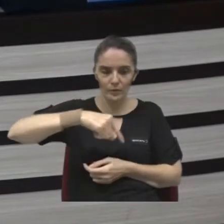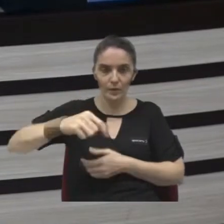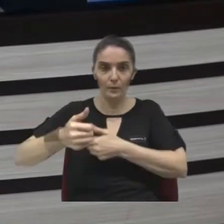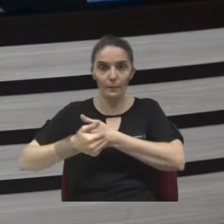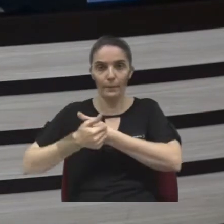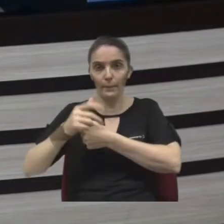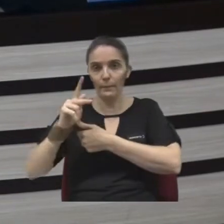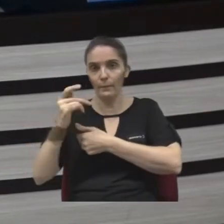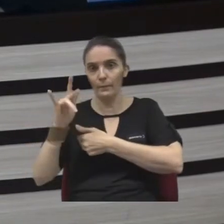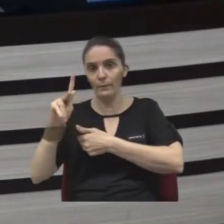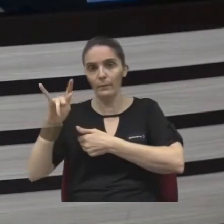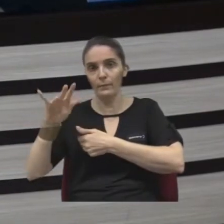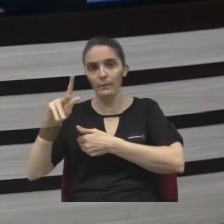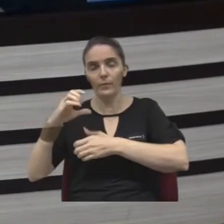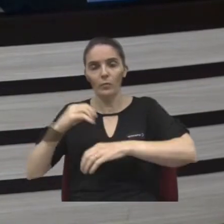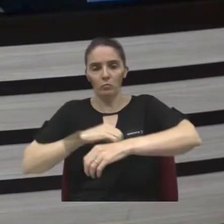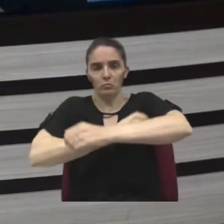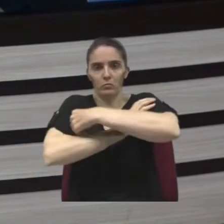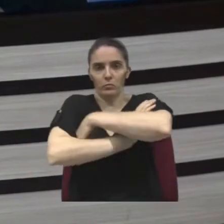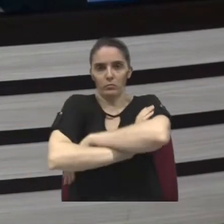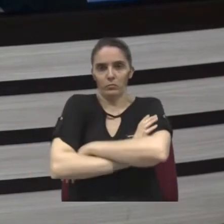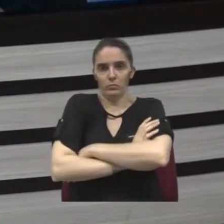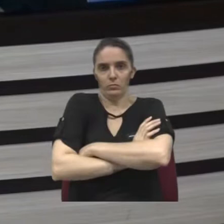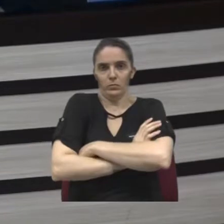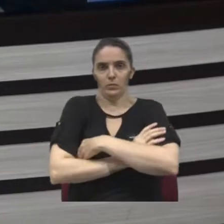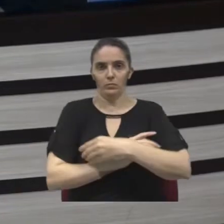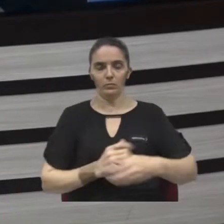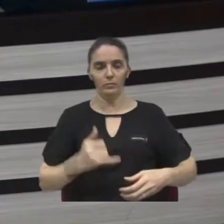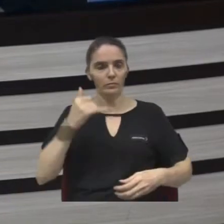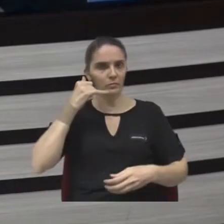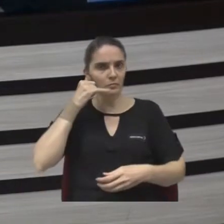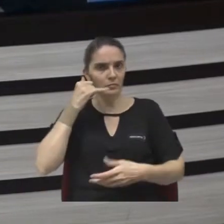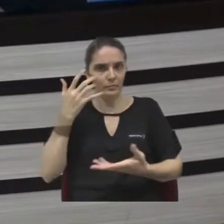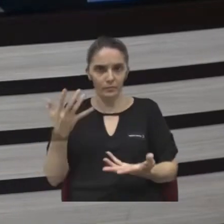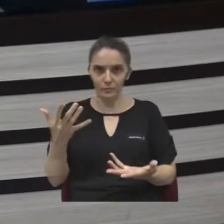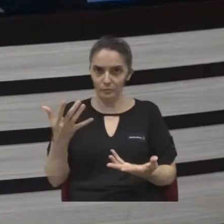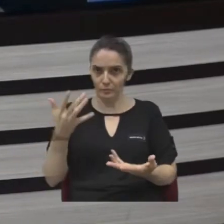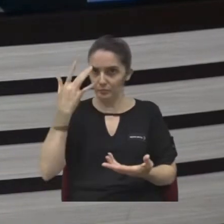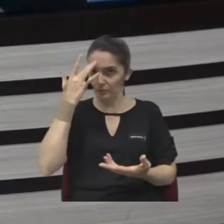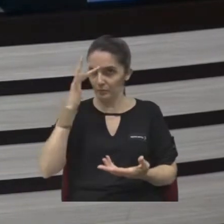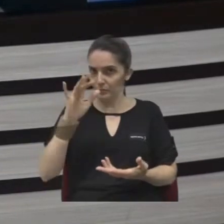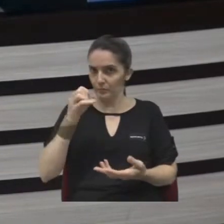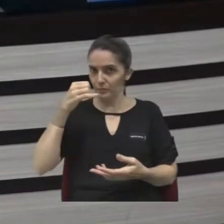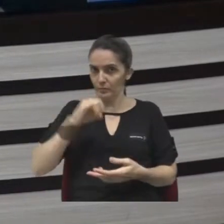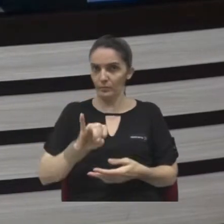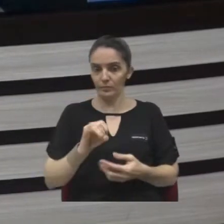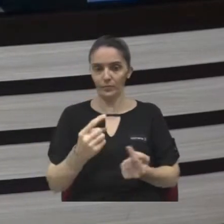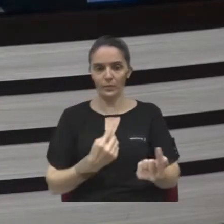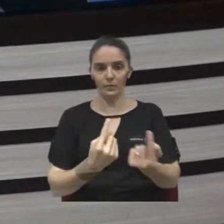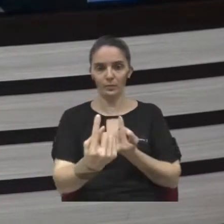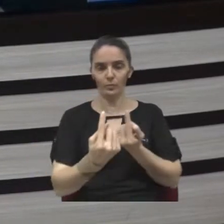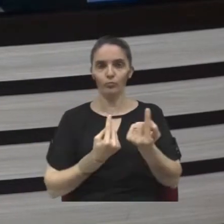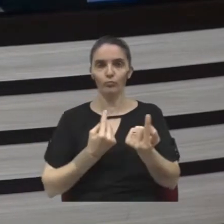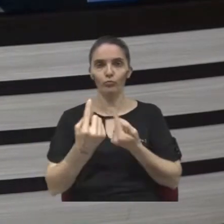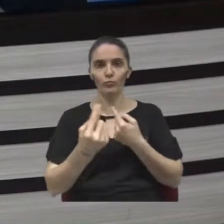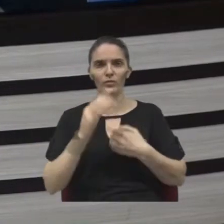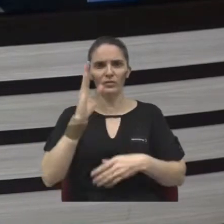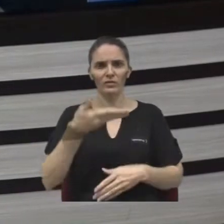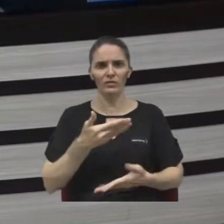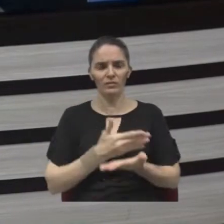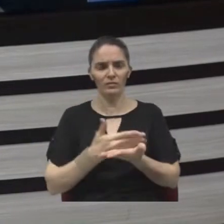braços cruzados e com o celular. Eu não sei se quando a gente entra ali, porque é rodovia, já começa a multar